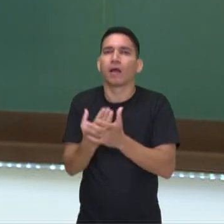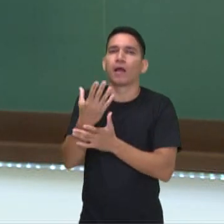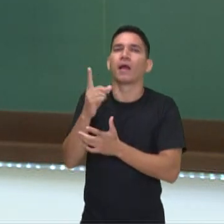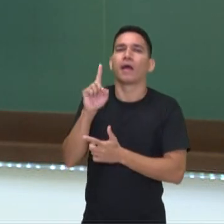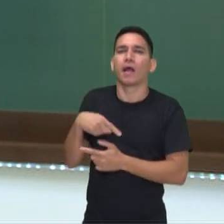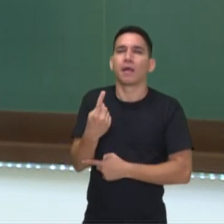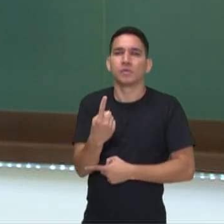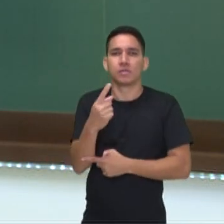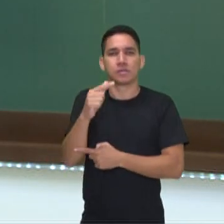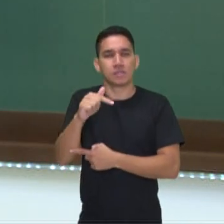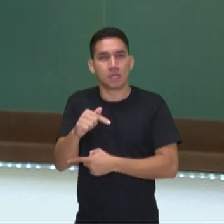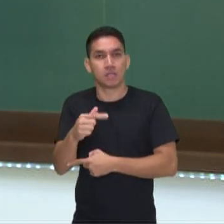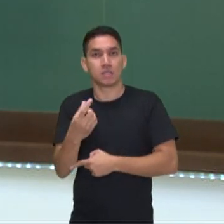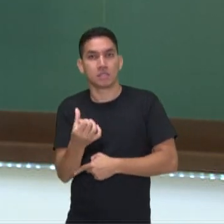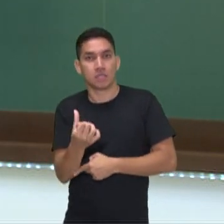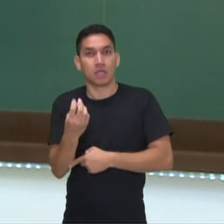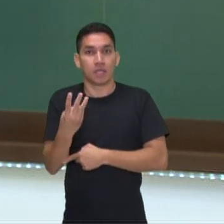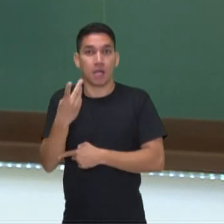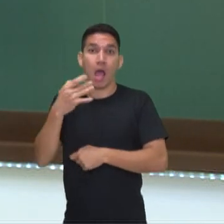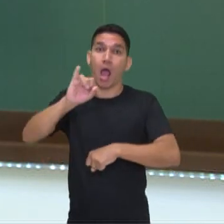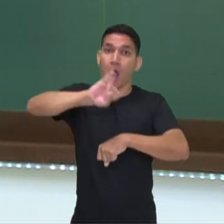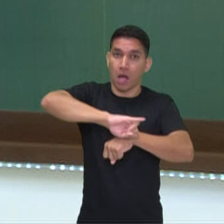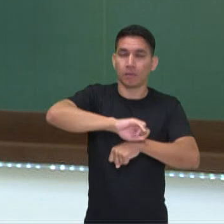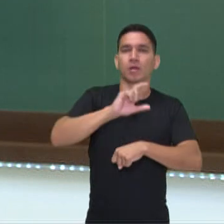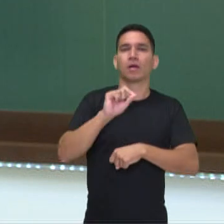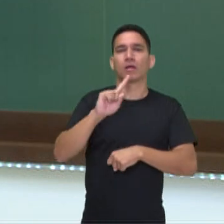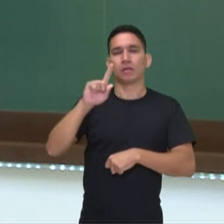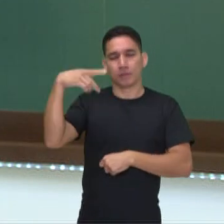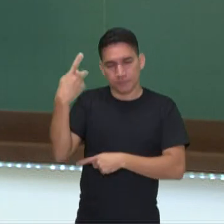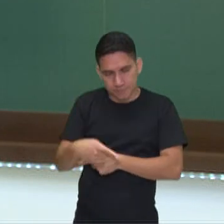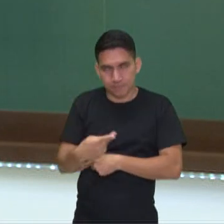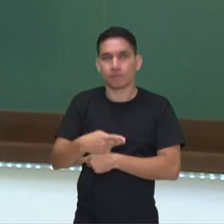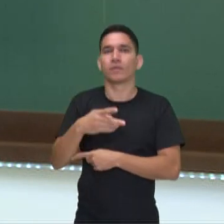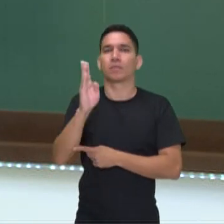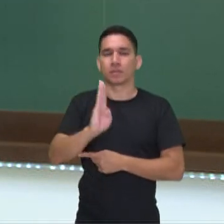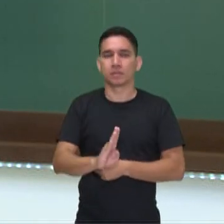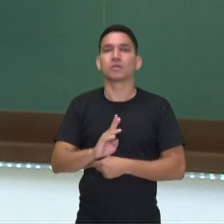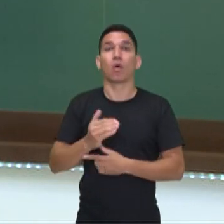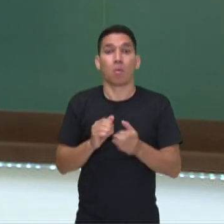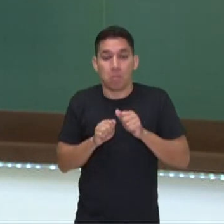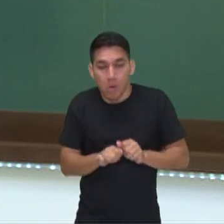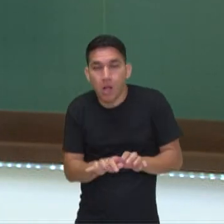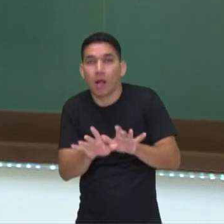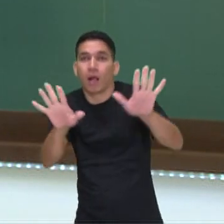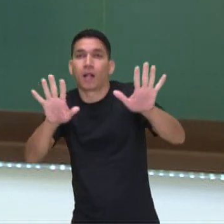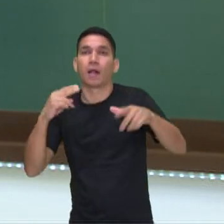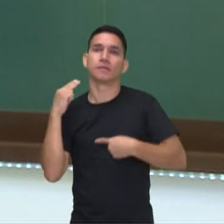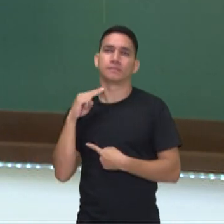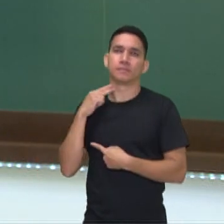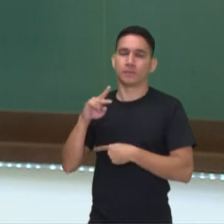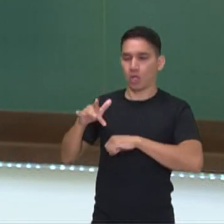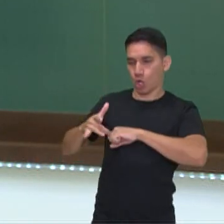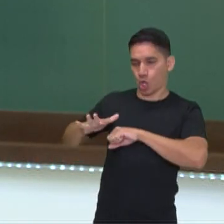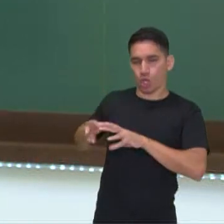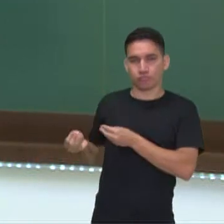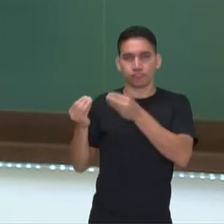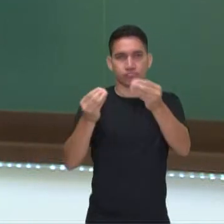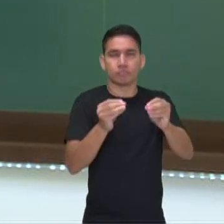a capital, justamente para a escoada do ouro que vai vindo em Minas, né? Então,